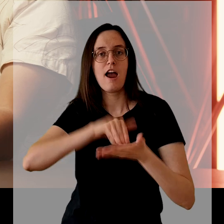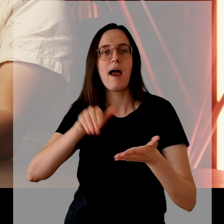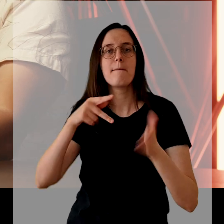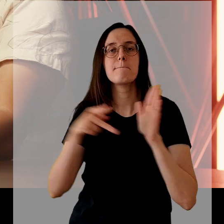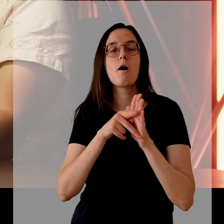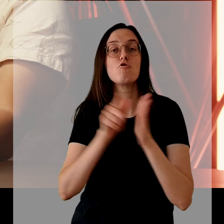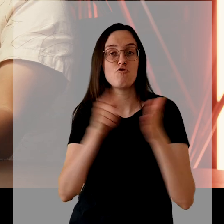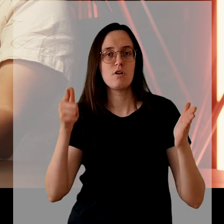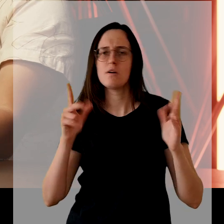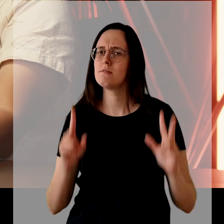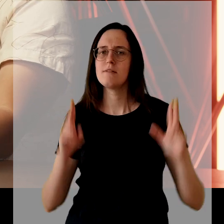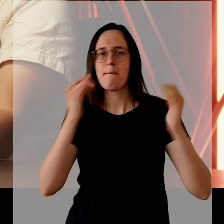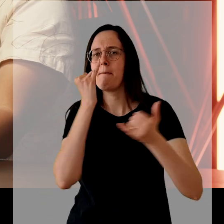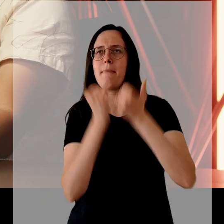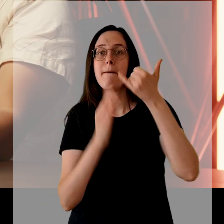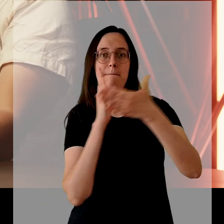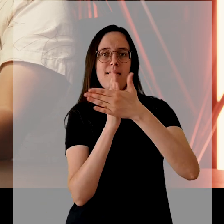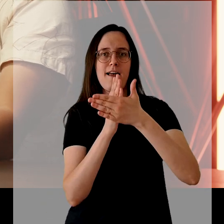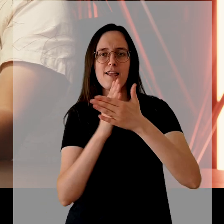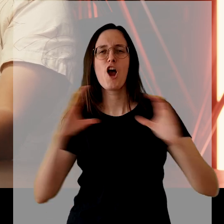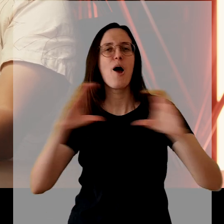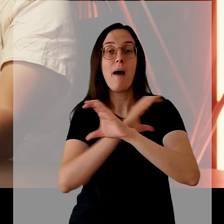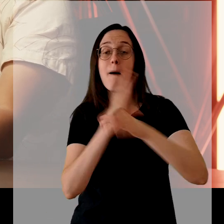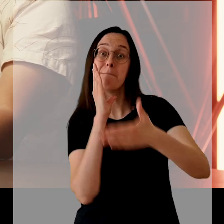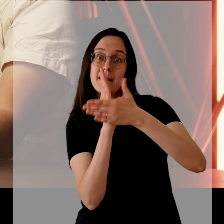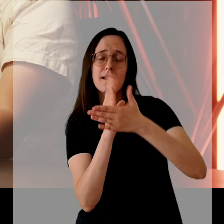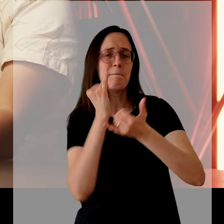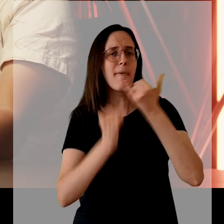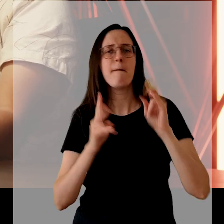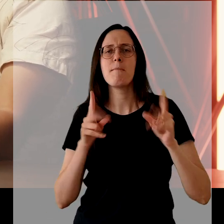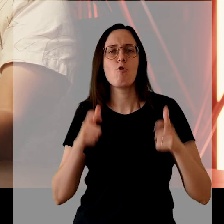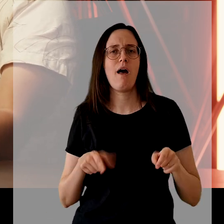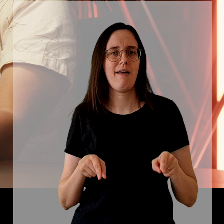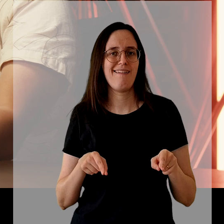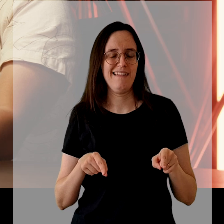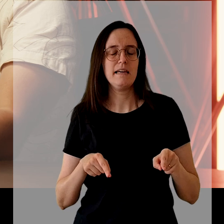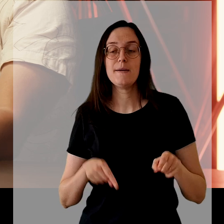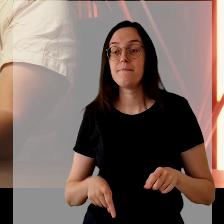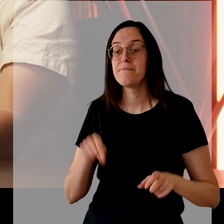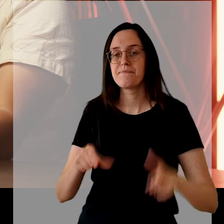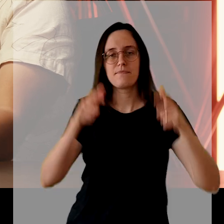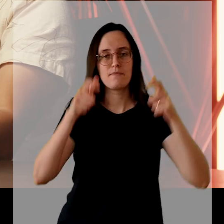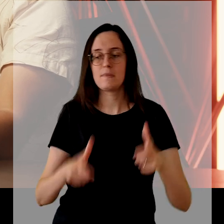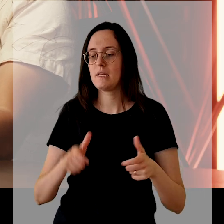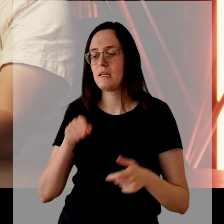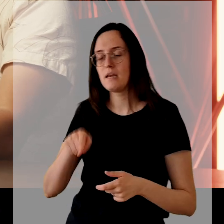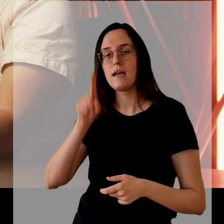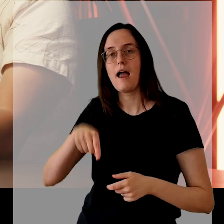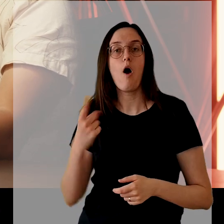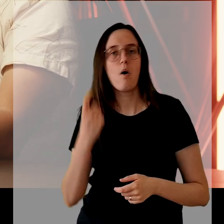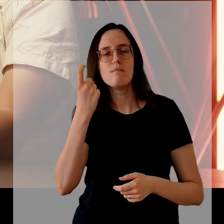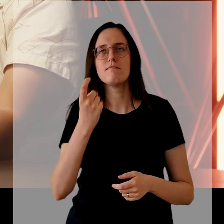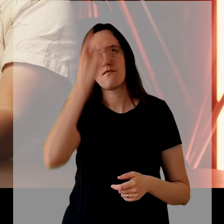jornal acontecia quase que a metade da série. Então, ter uma locação uma boa parte, se acontecer numa